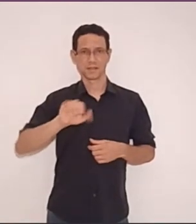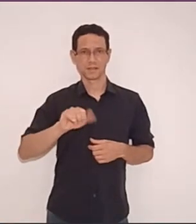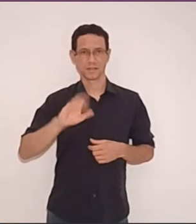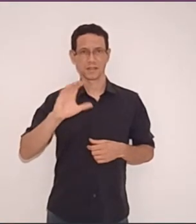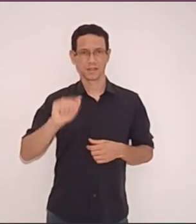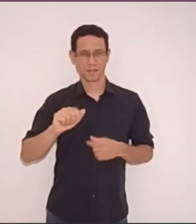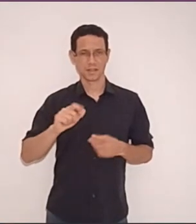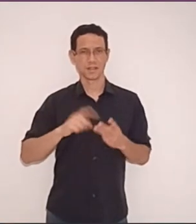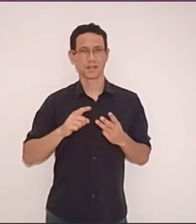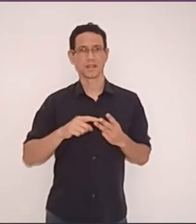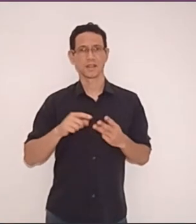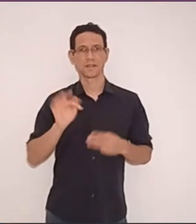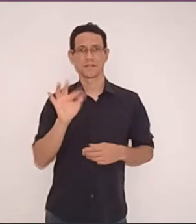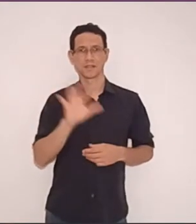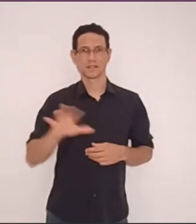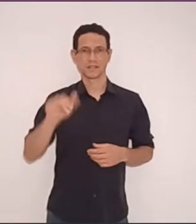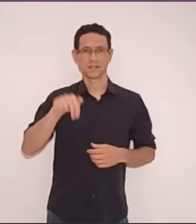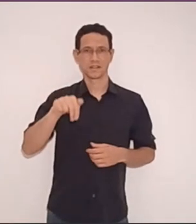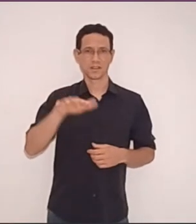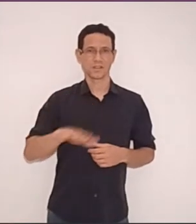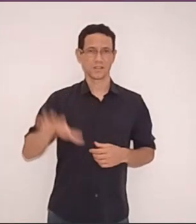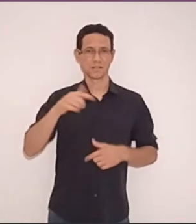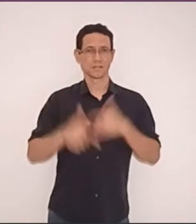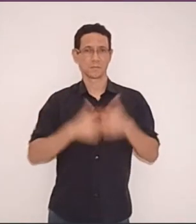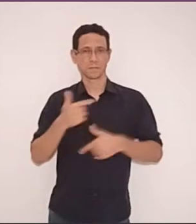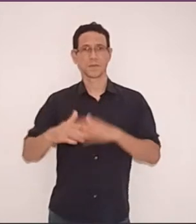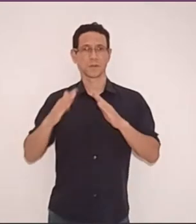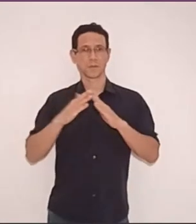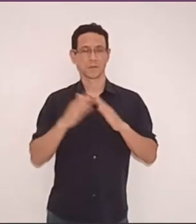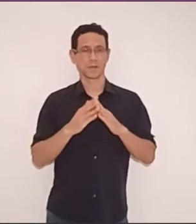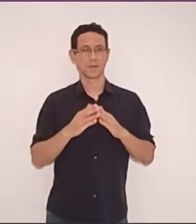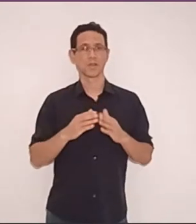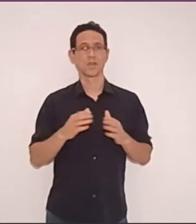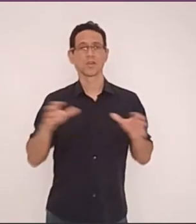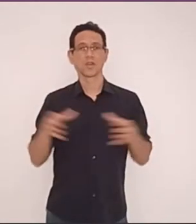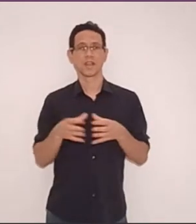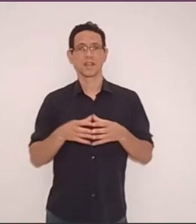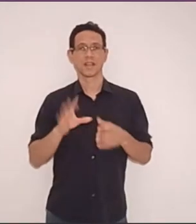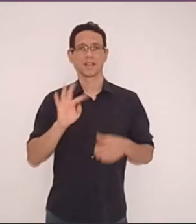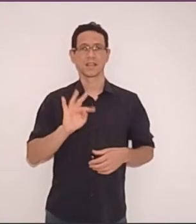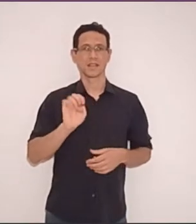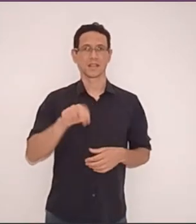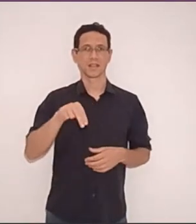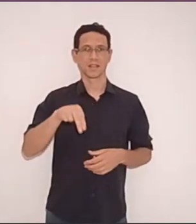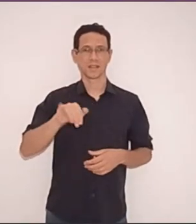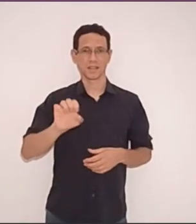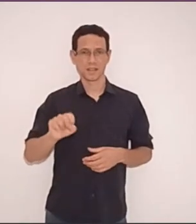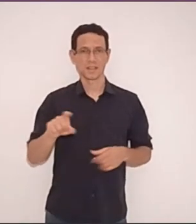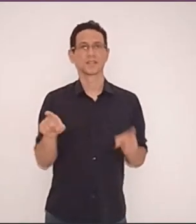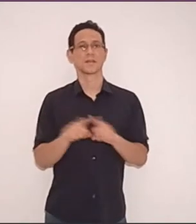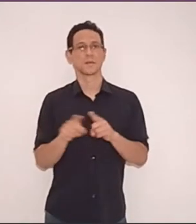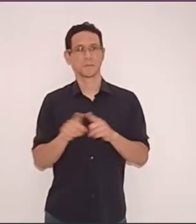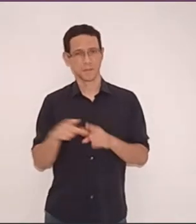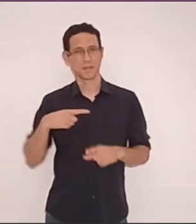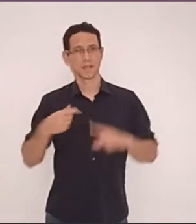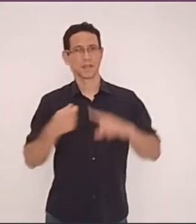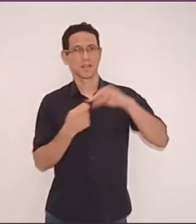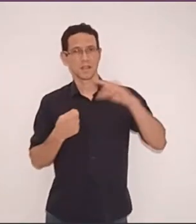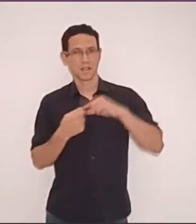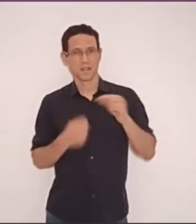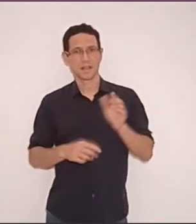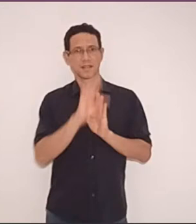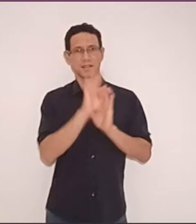das trabalhadoras domésticas a organização terms também tem muito artigos muitos textos